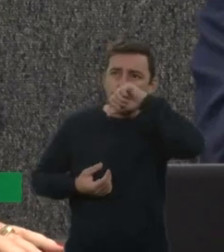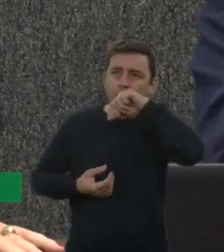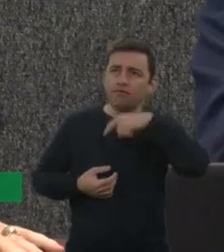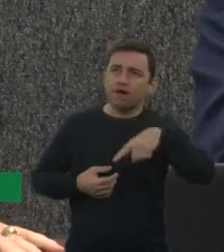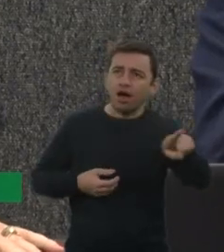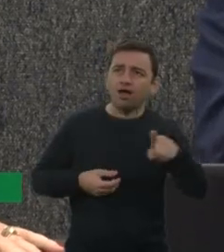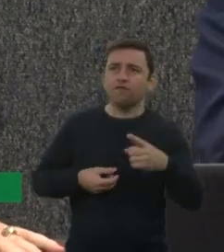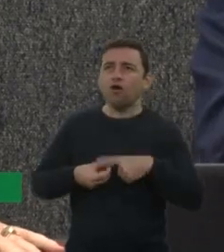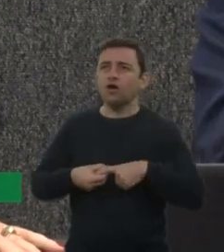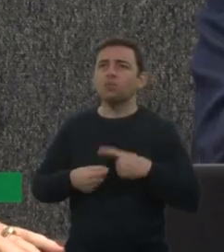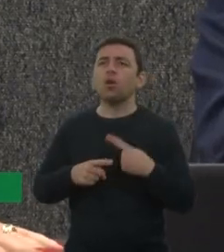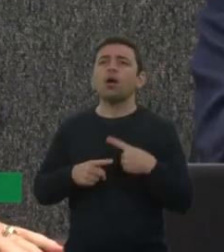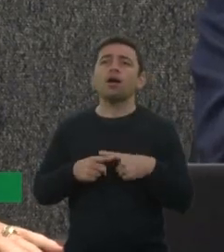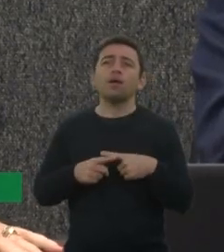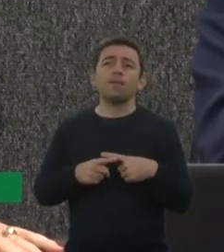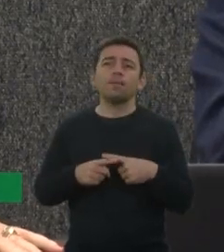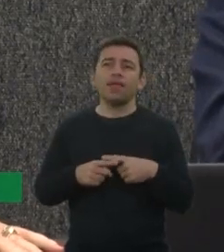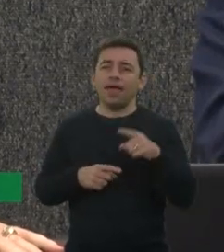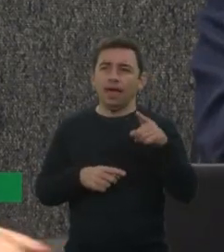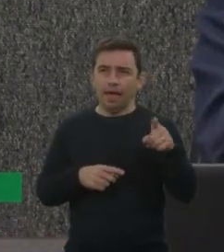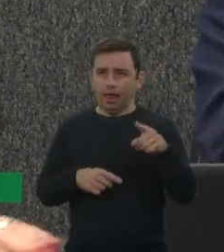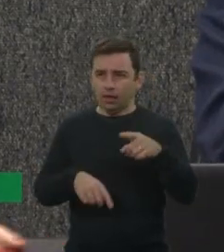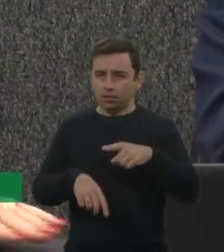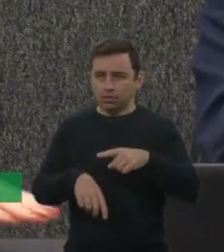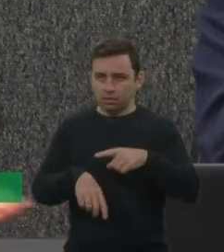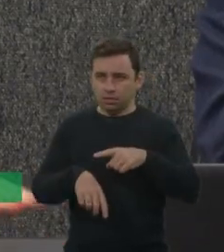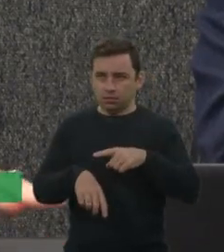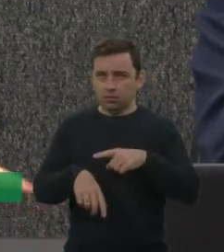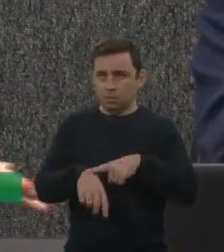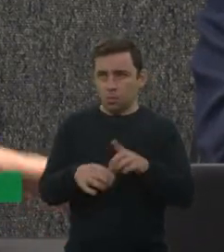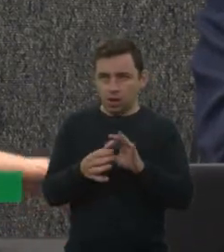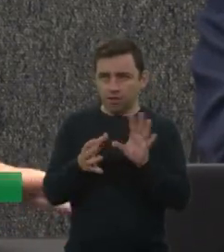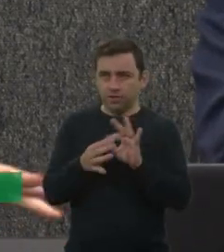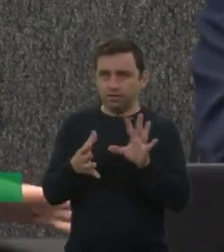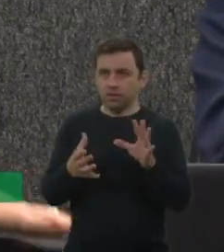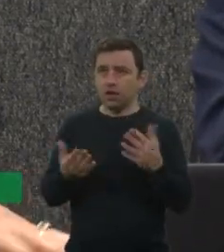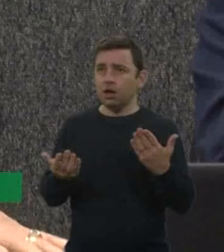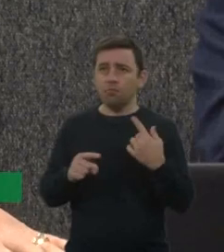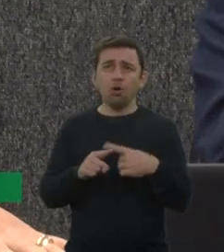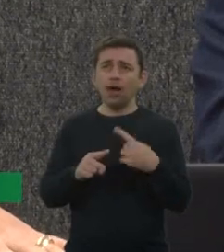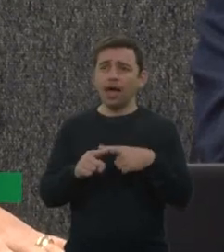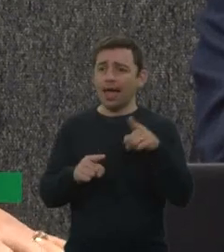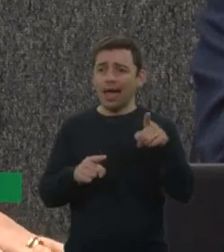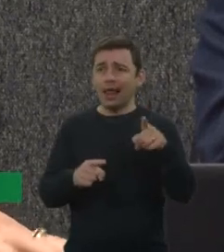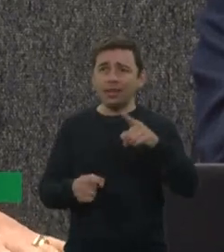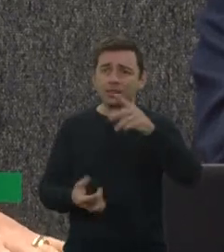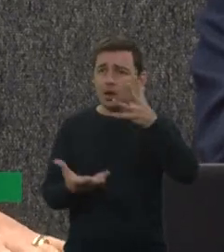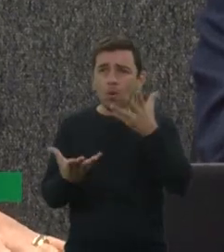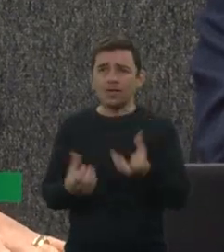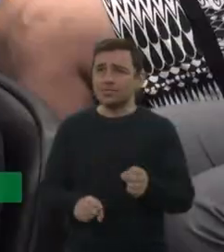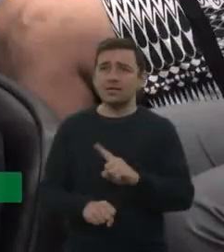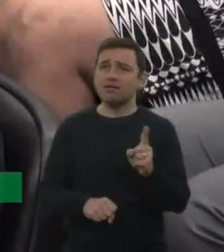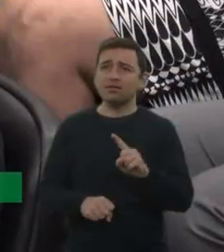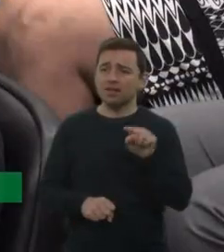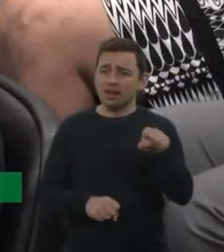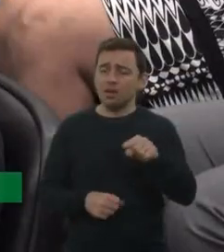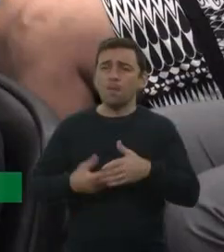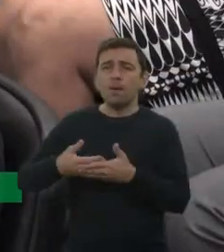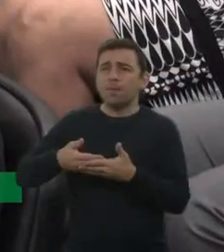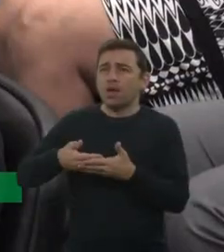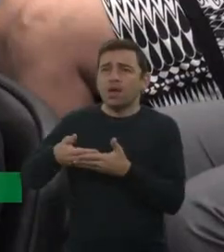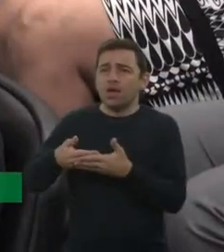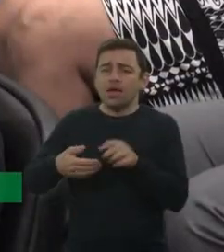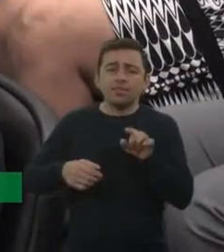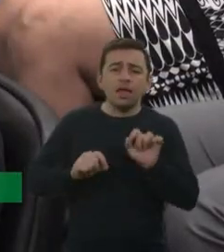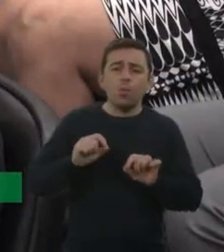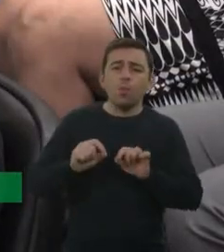porque ela não tem o que fazer. Ela vai e volta porque ela não está conformada com aquilo que o seu bebê tem. E